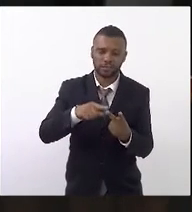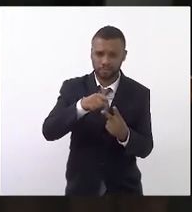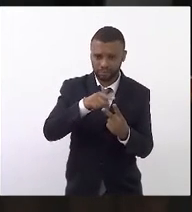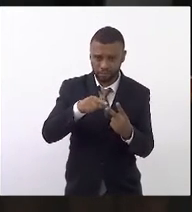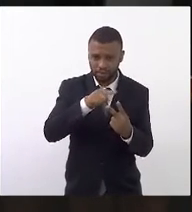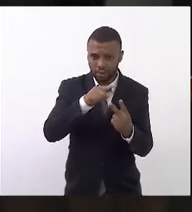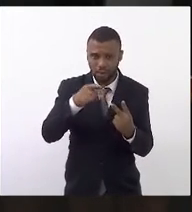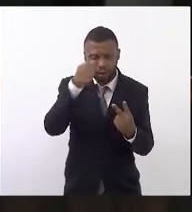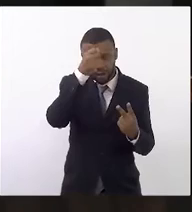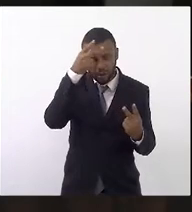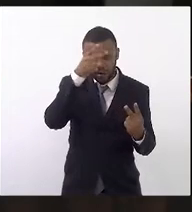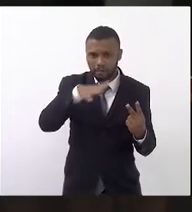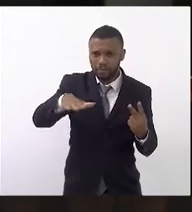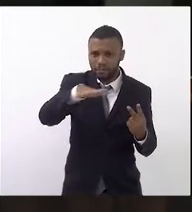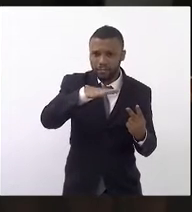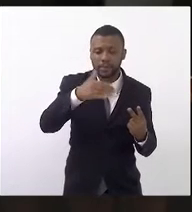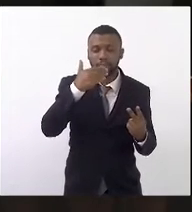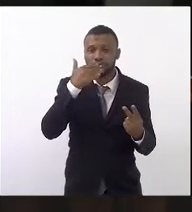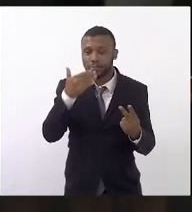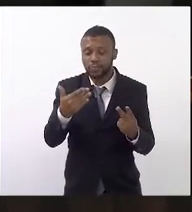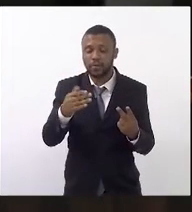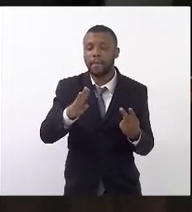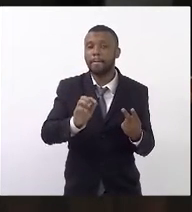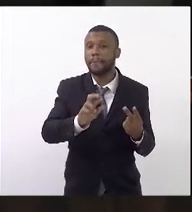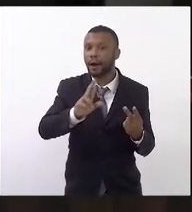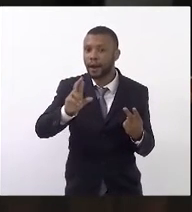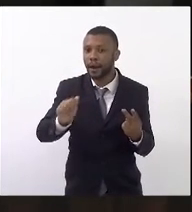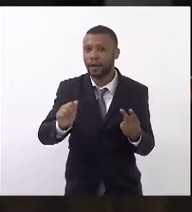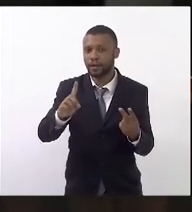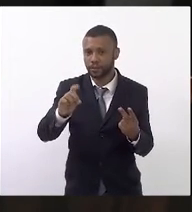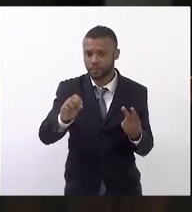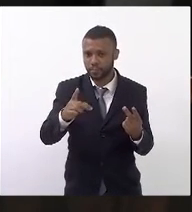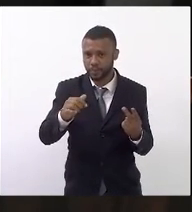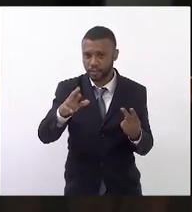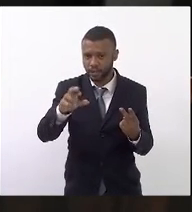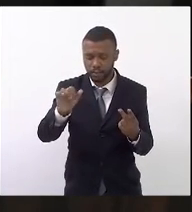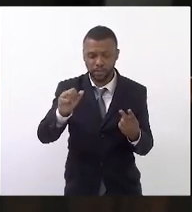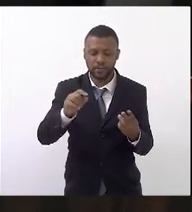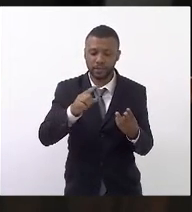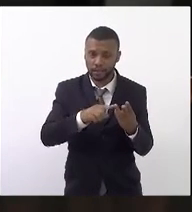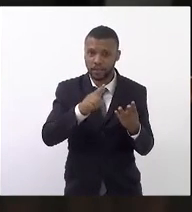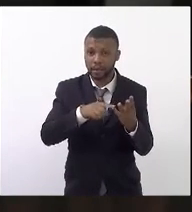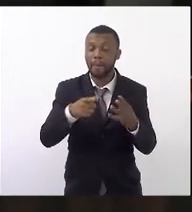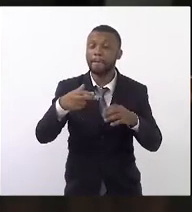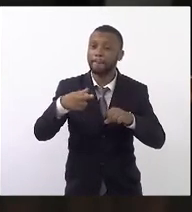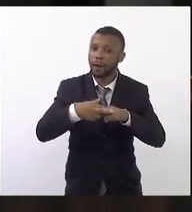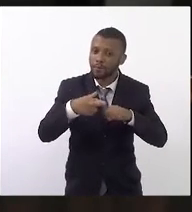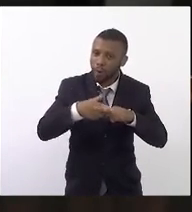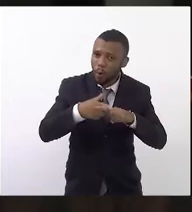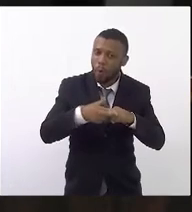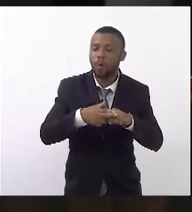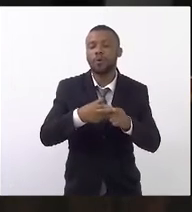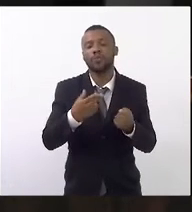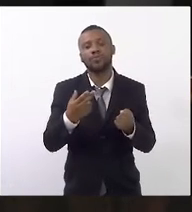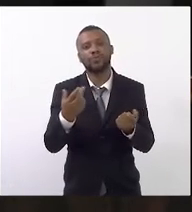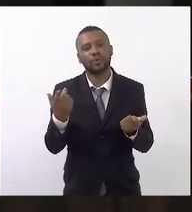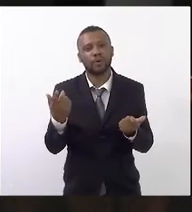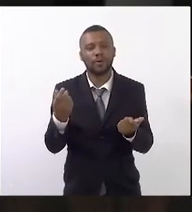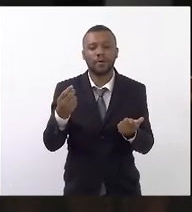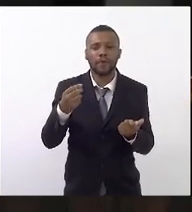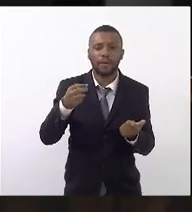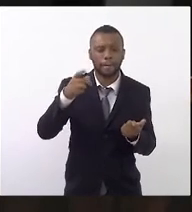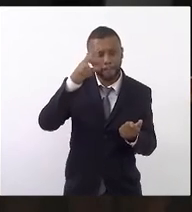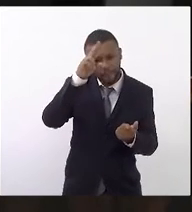incluir Barra do Piraí, Belfor Roxo, Cachoeira do Macacu, Mangaratiba, Mesquita, Miguel Pereira,